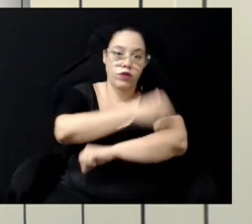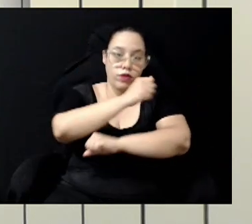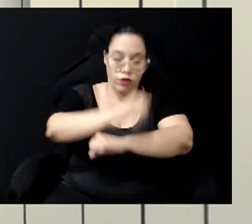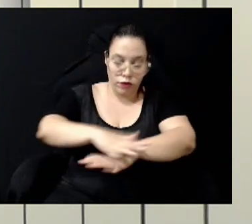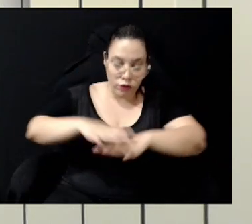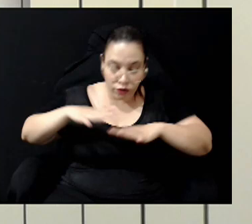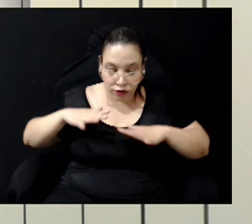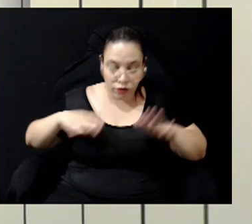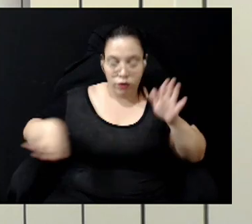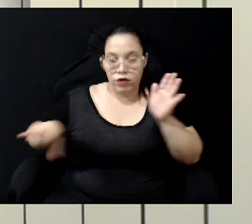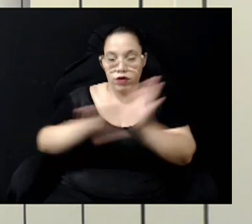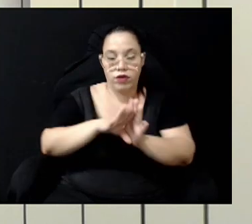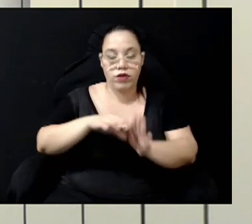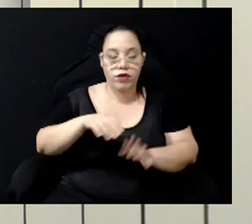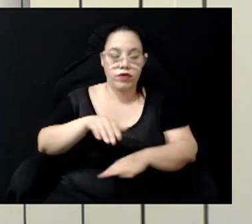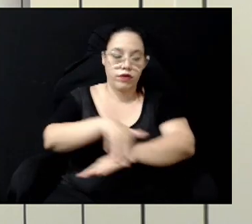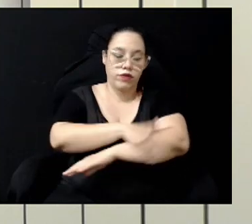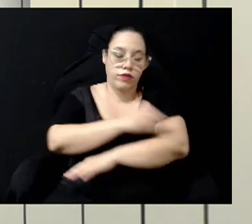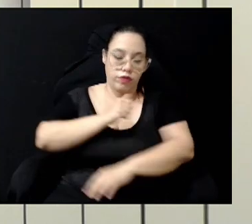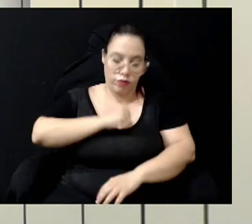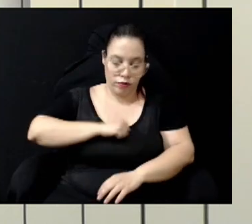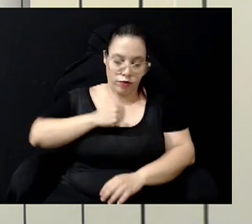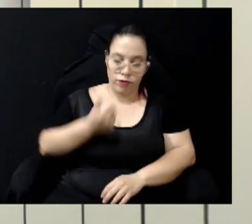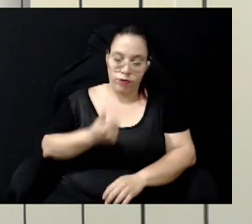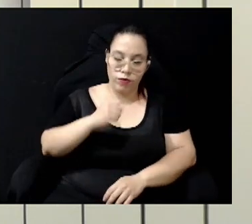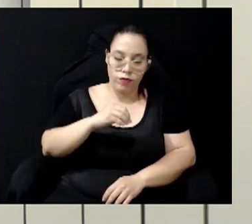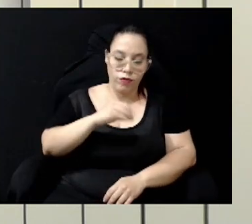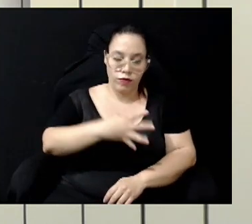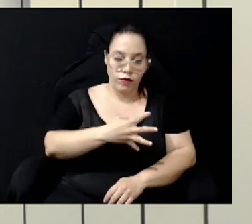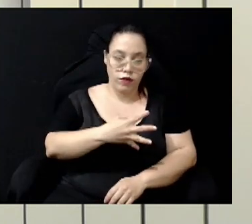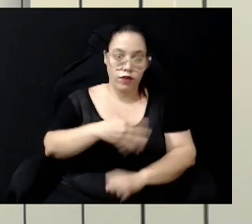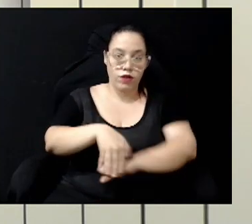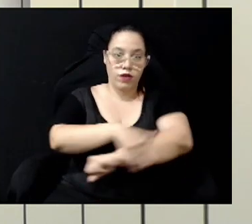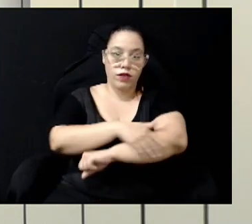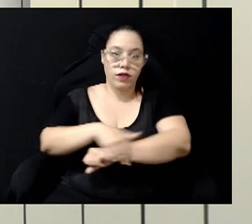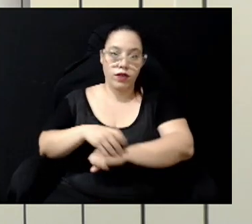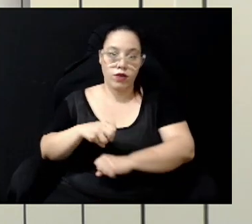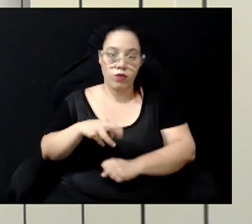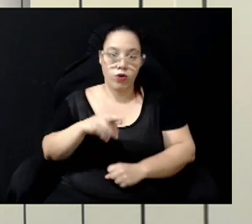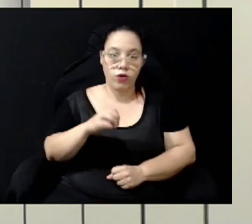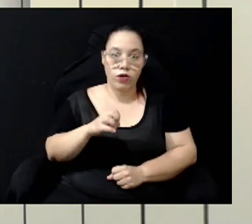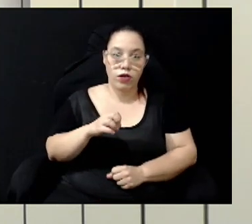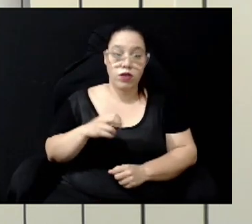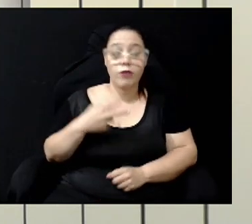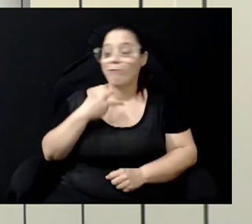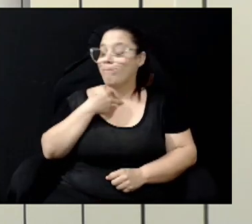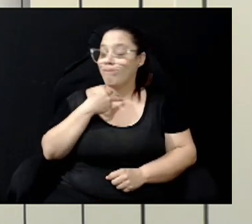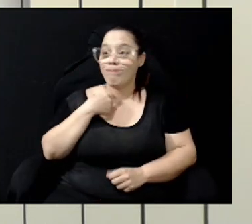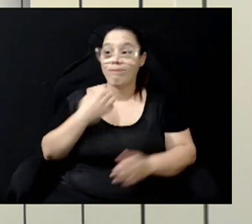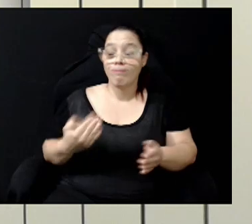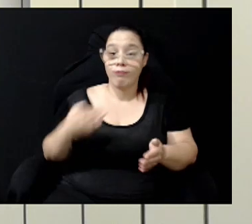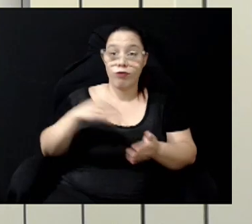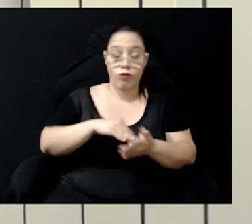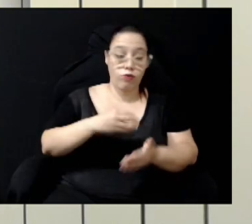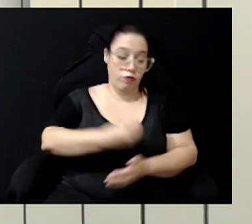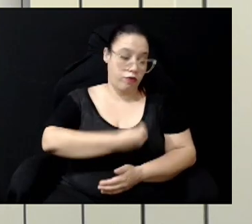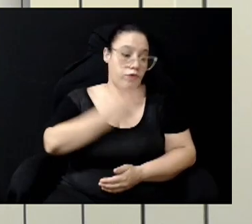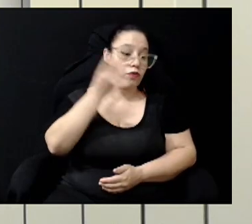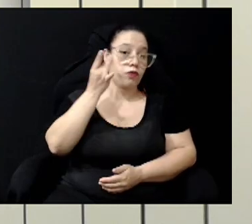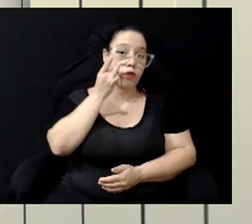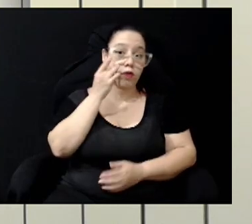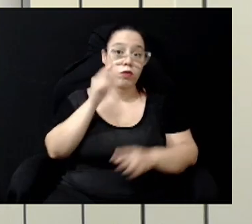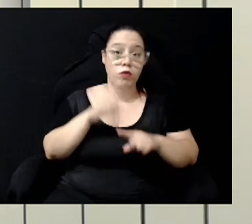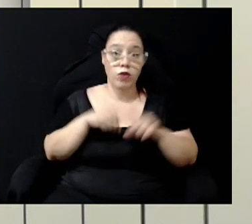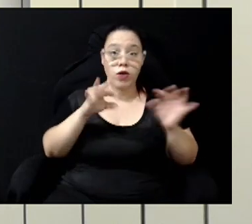pela Avenida da Saudade, 1004, no bairro Ponte Preta. Quem não puder vir pessoalmente, mas pode acompanhar a